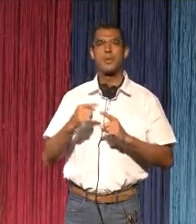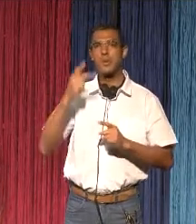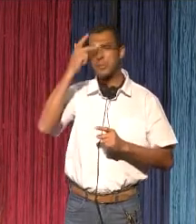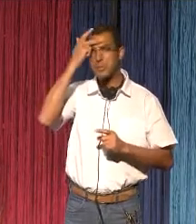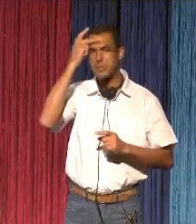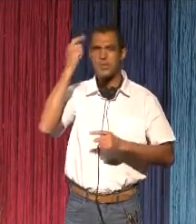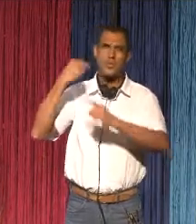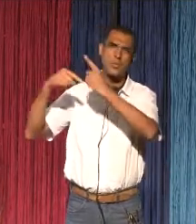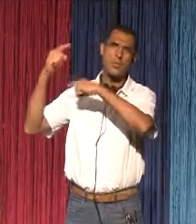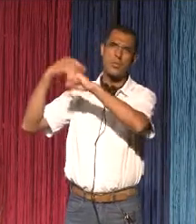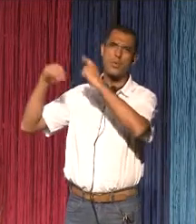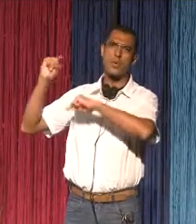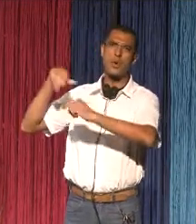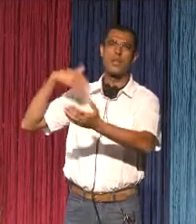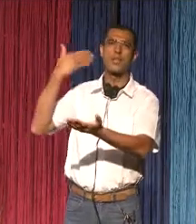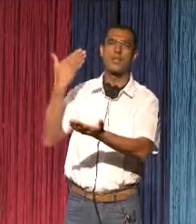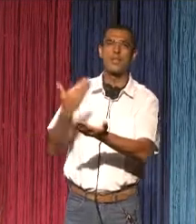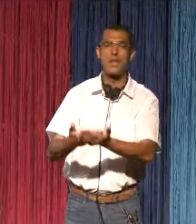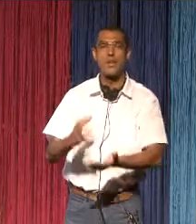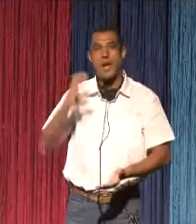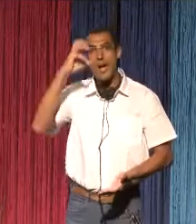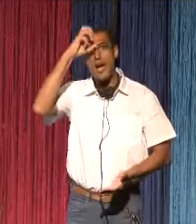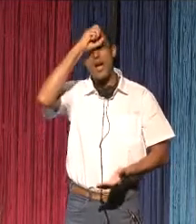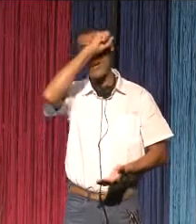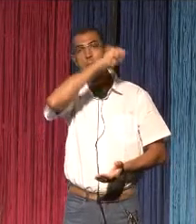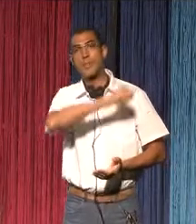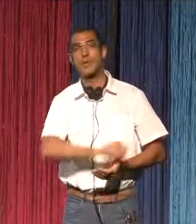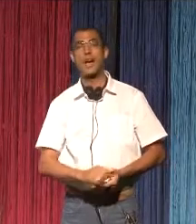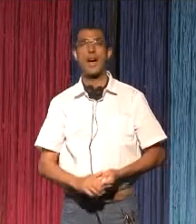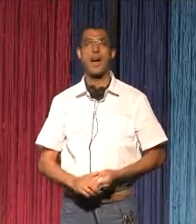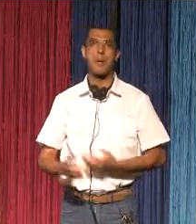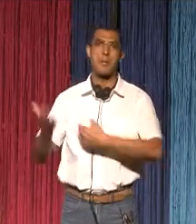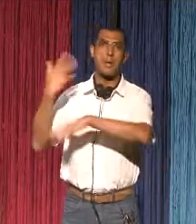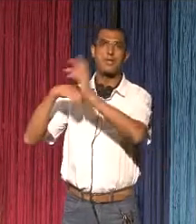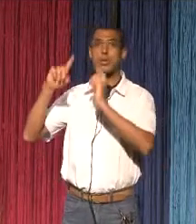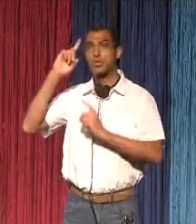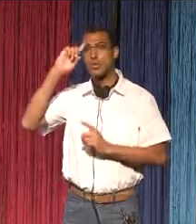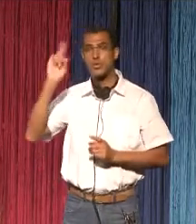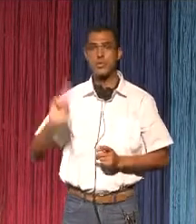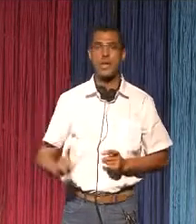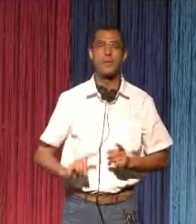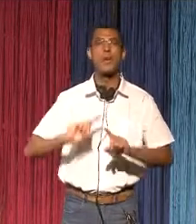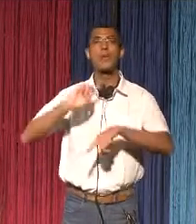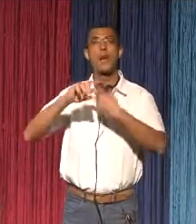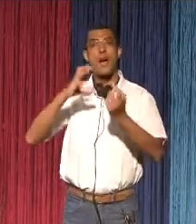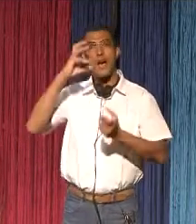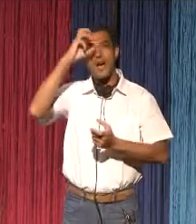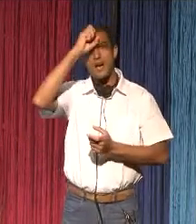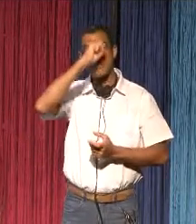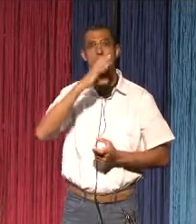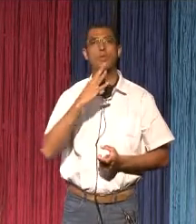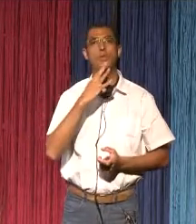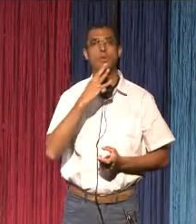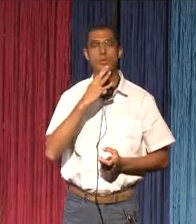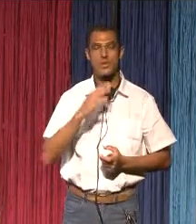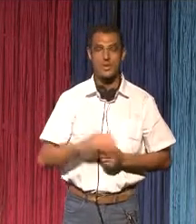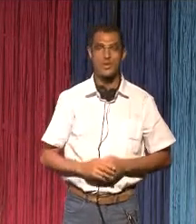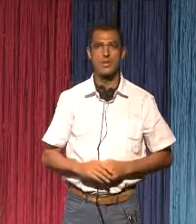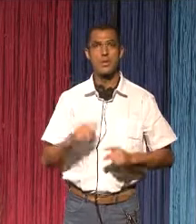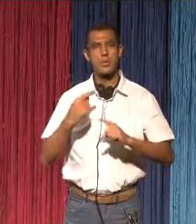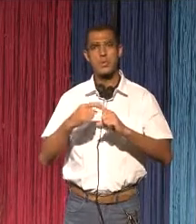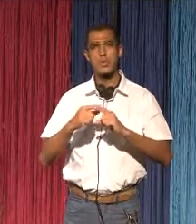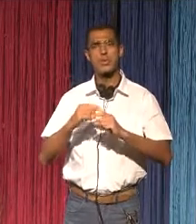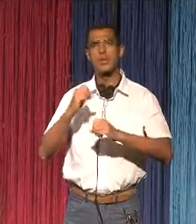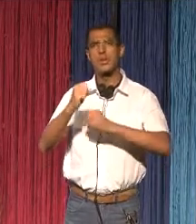conquistar, né, sobre sua ignorância, ao longo dos séculos e graças às experiências de todos os tipos, né,